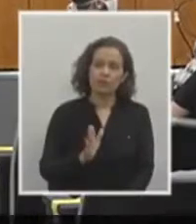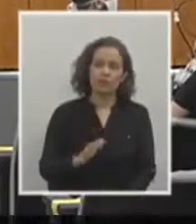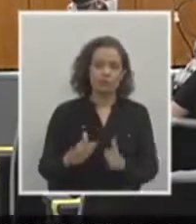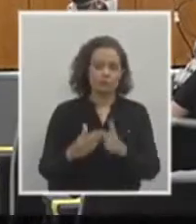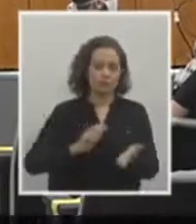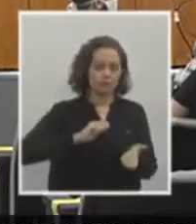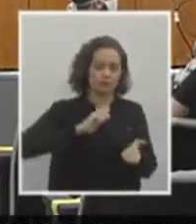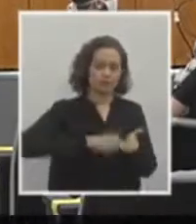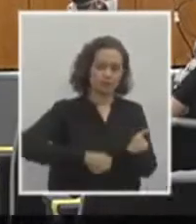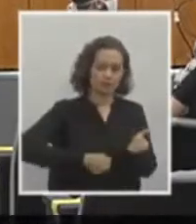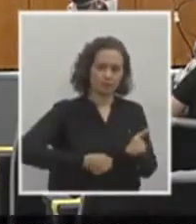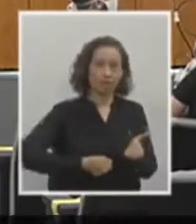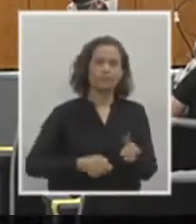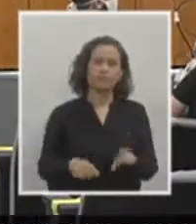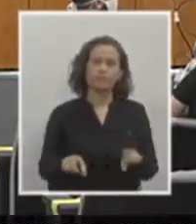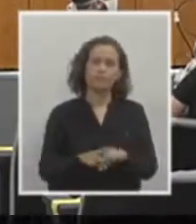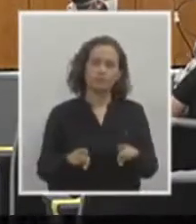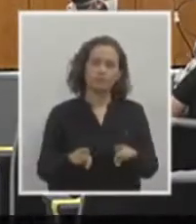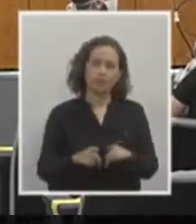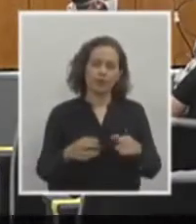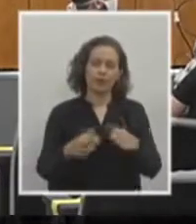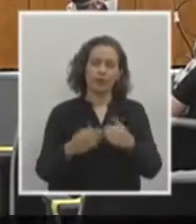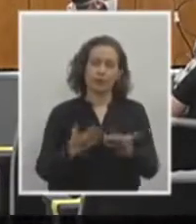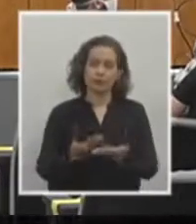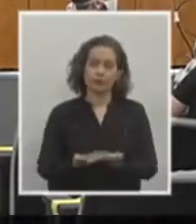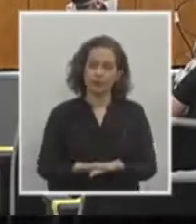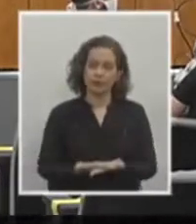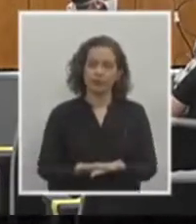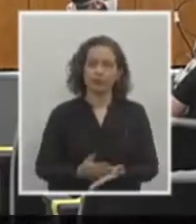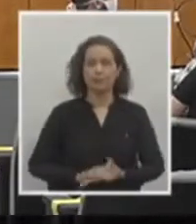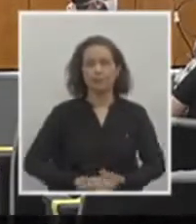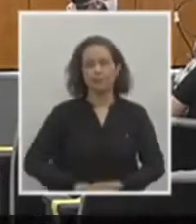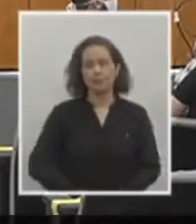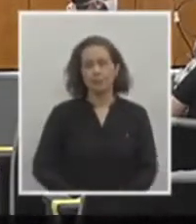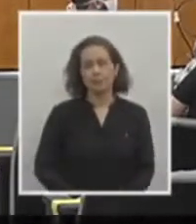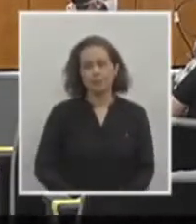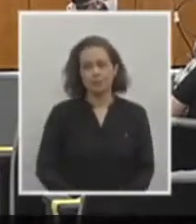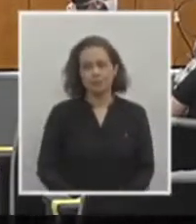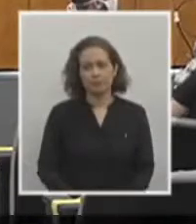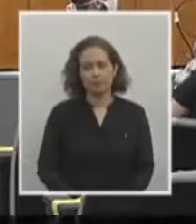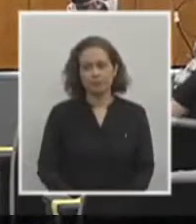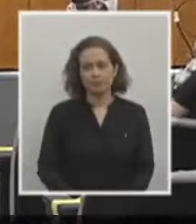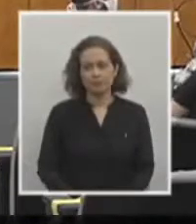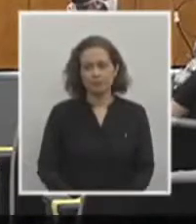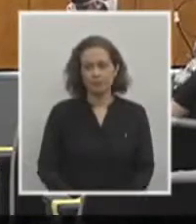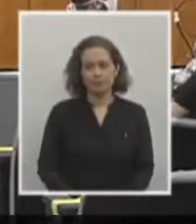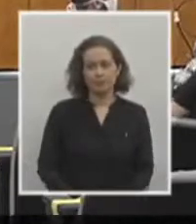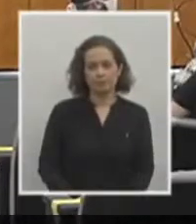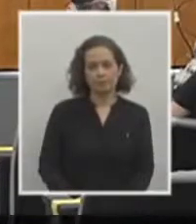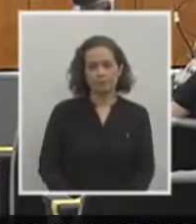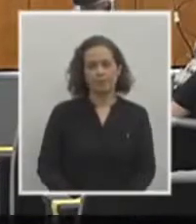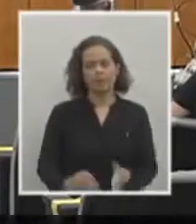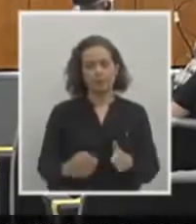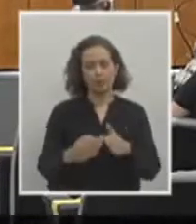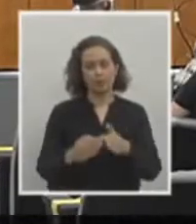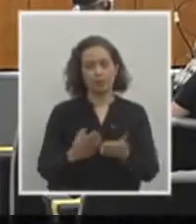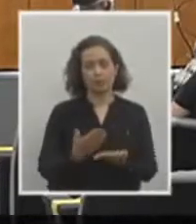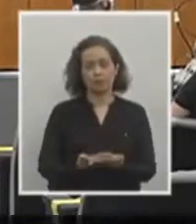conosco também o requerimento, por gentileza. Então, vai ser aqui um requerimento em